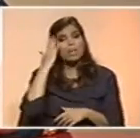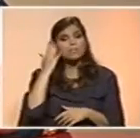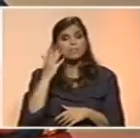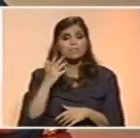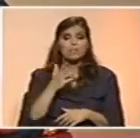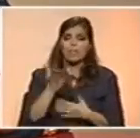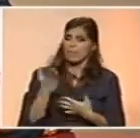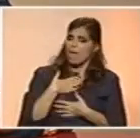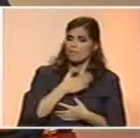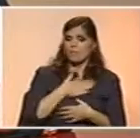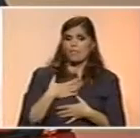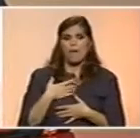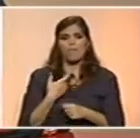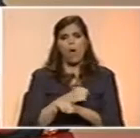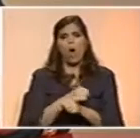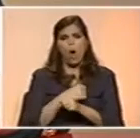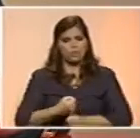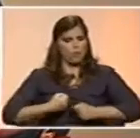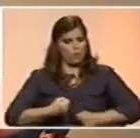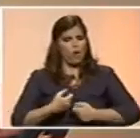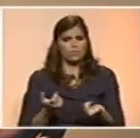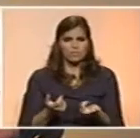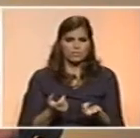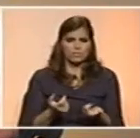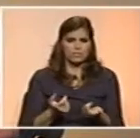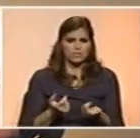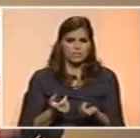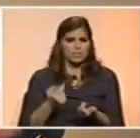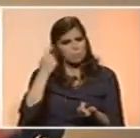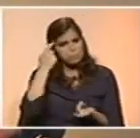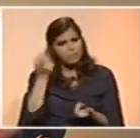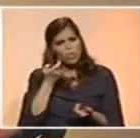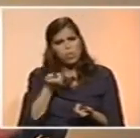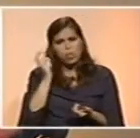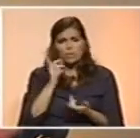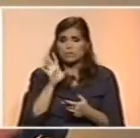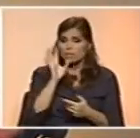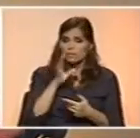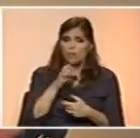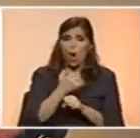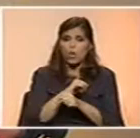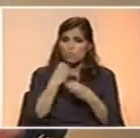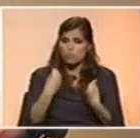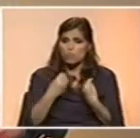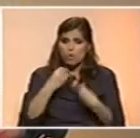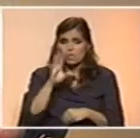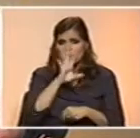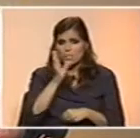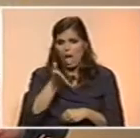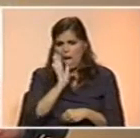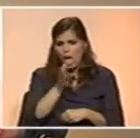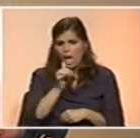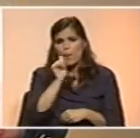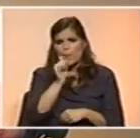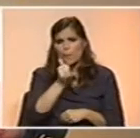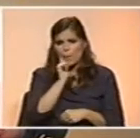mais saudáveis, que ficam com os ossos mais fortes, que ficam mais resistentes se consumirem o leite. E realmente, né?